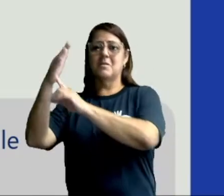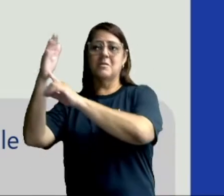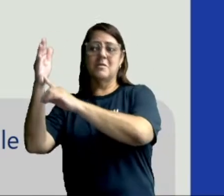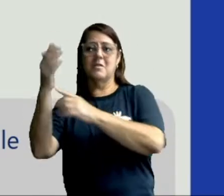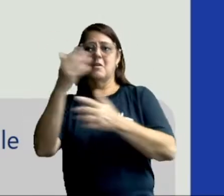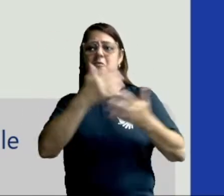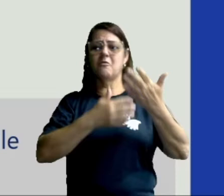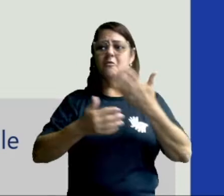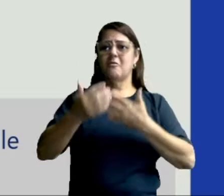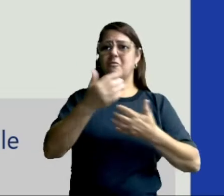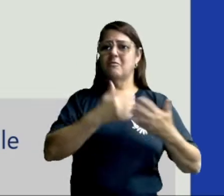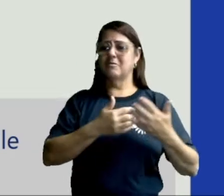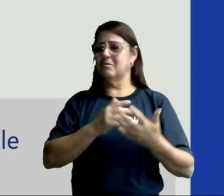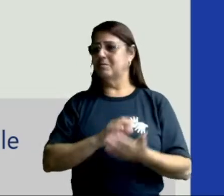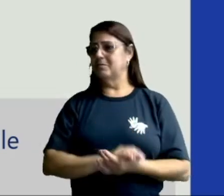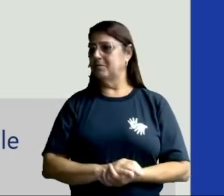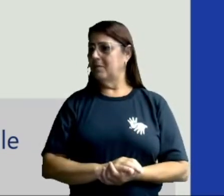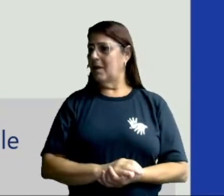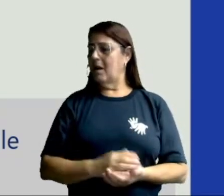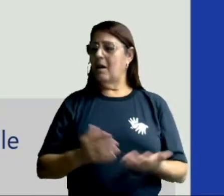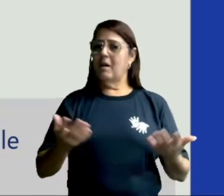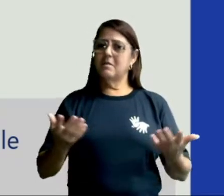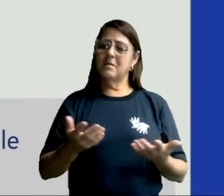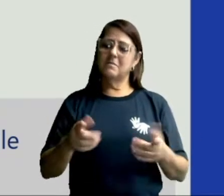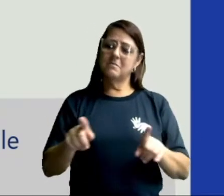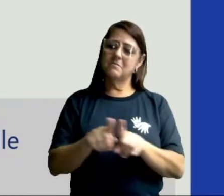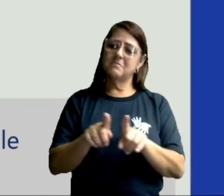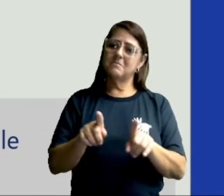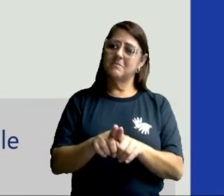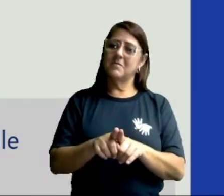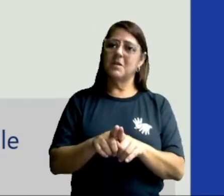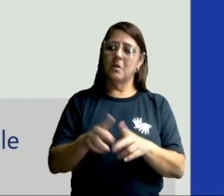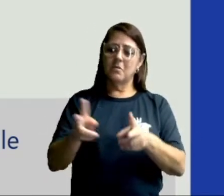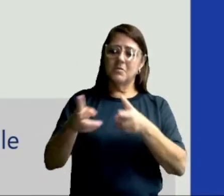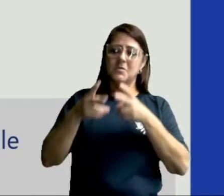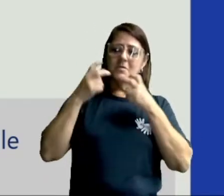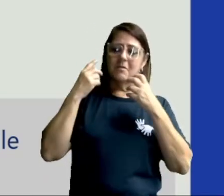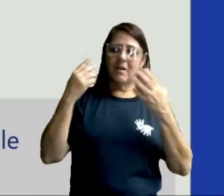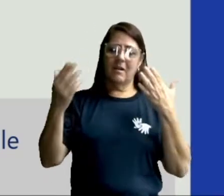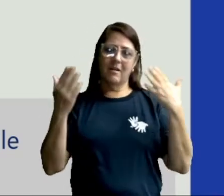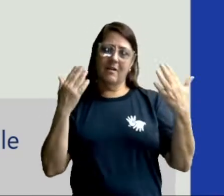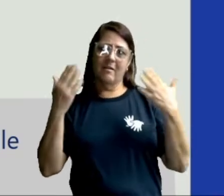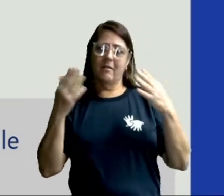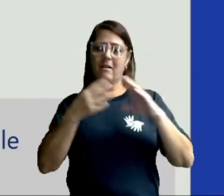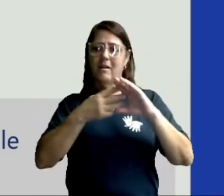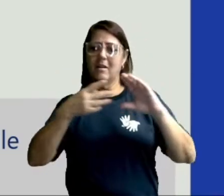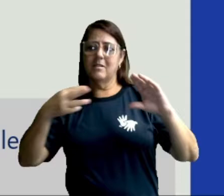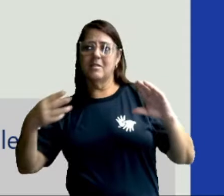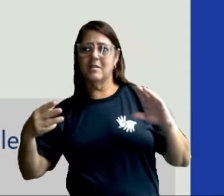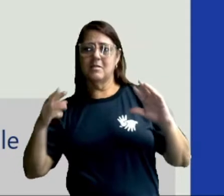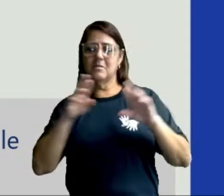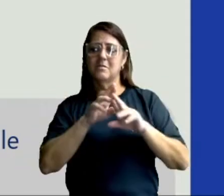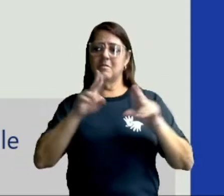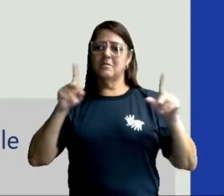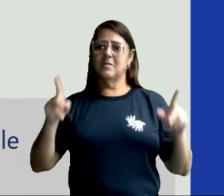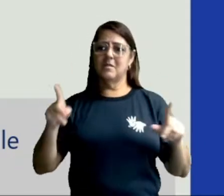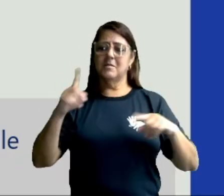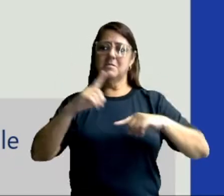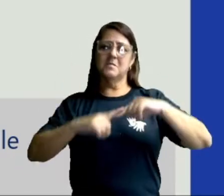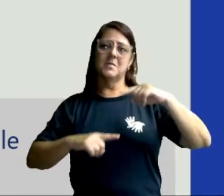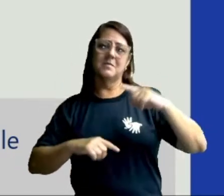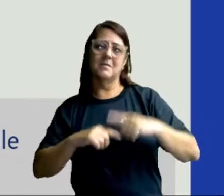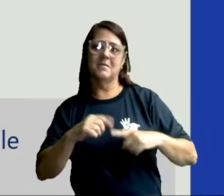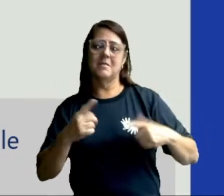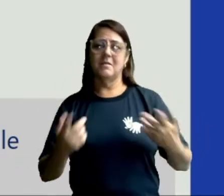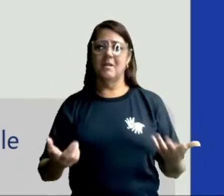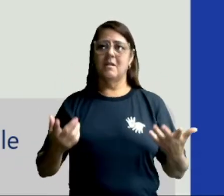envolvida em suas produções. E a habilidade será identificar e comparar características e diferentes materiais